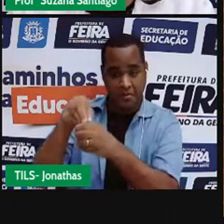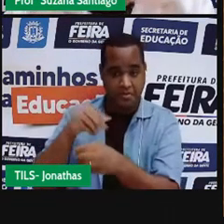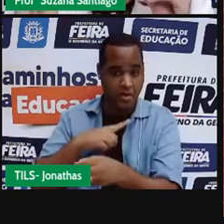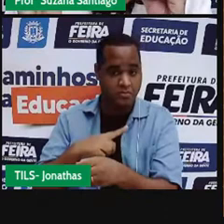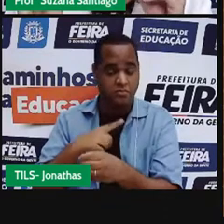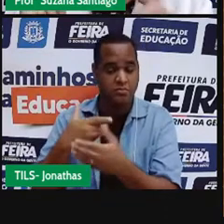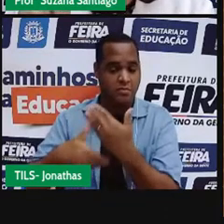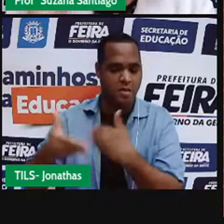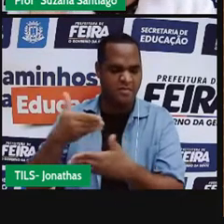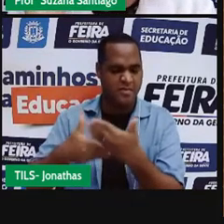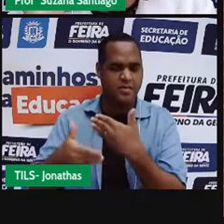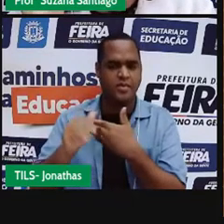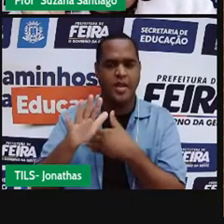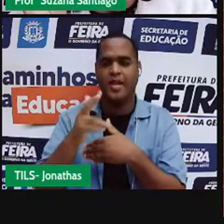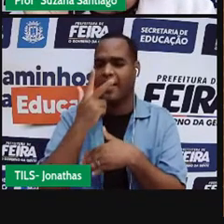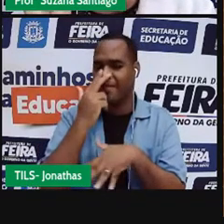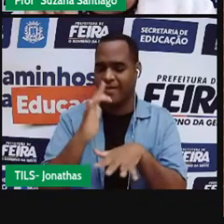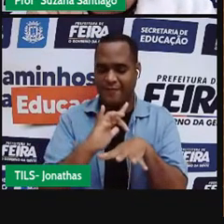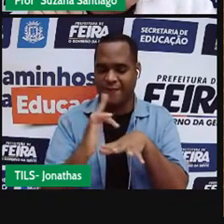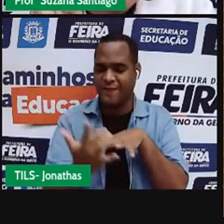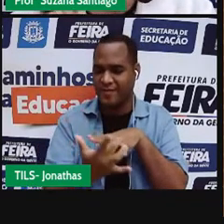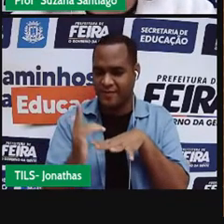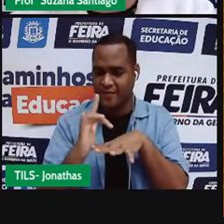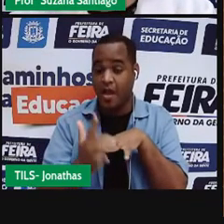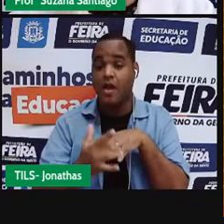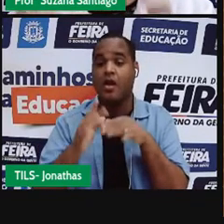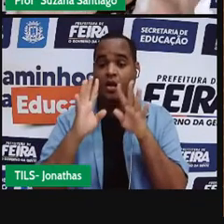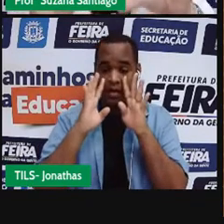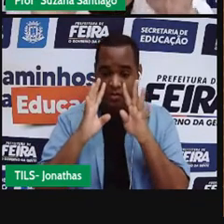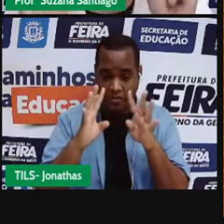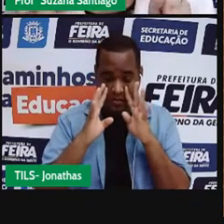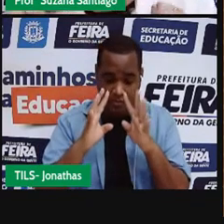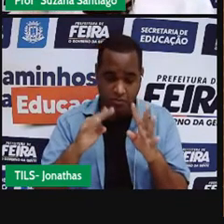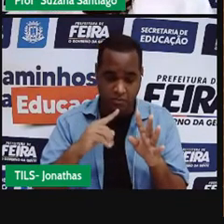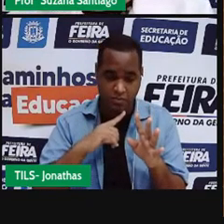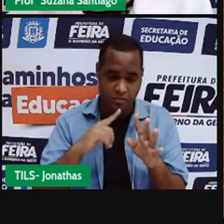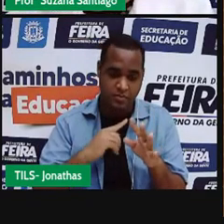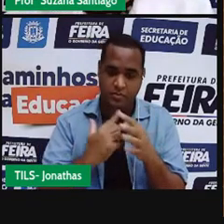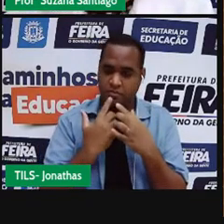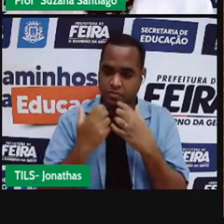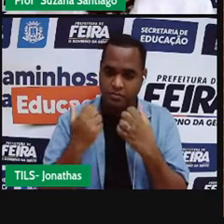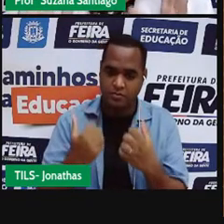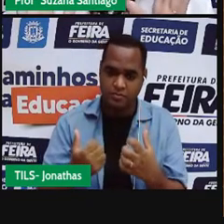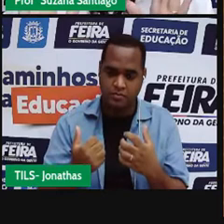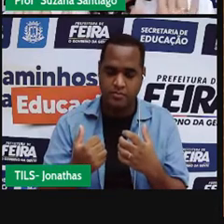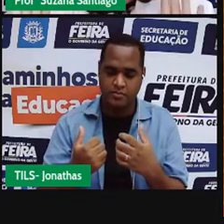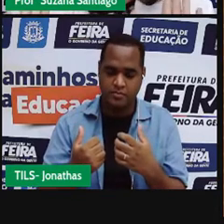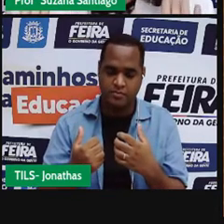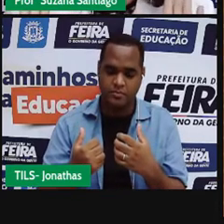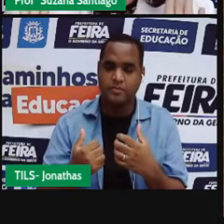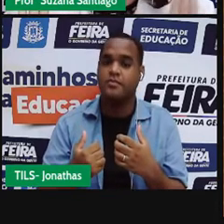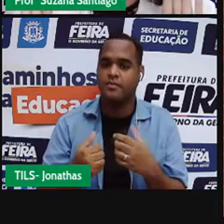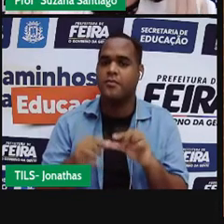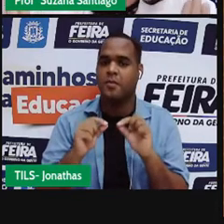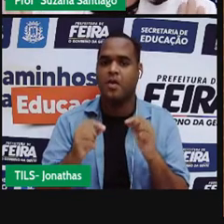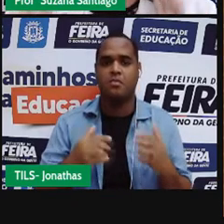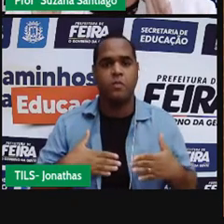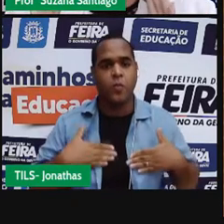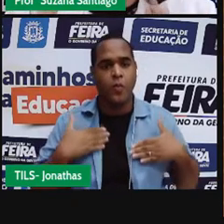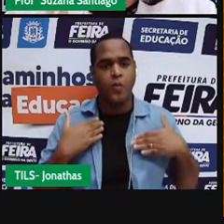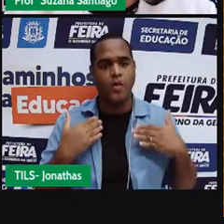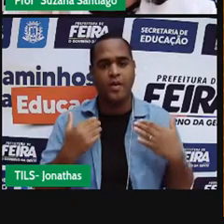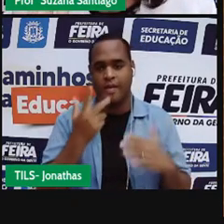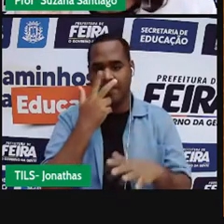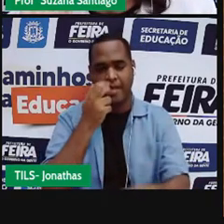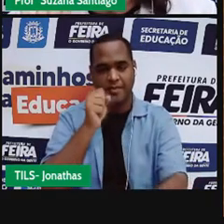mim? As fake news, elas querem que você fique atento a elas, querem captar sua atenção. Então, o epa é para você dar uma pausa